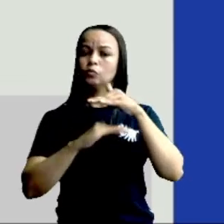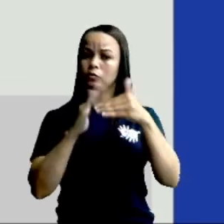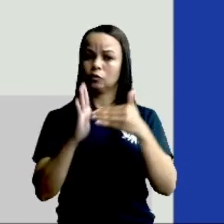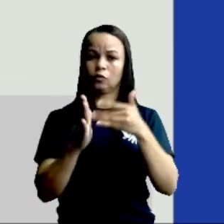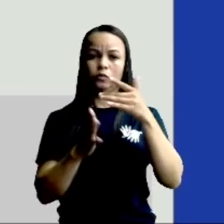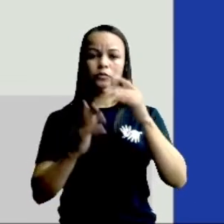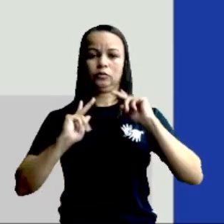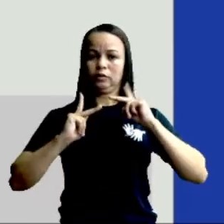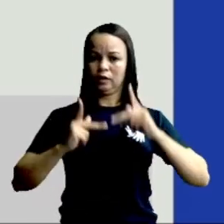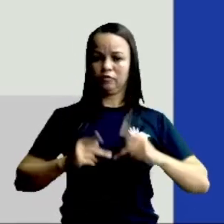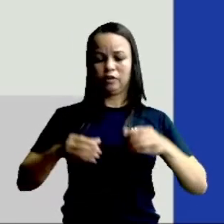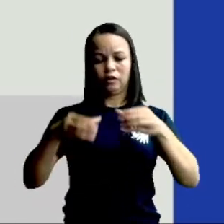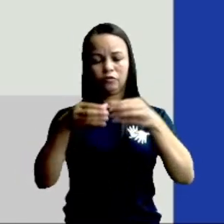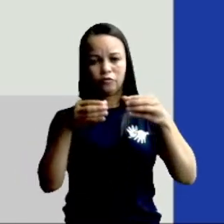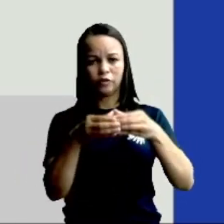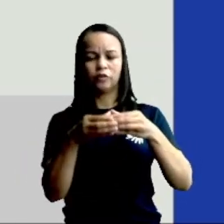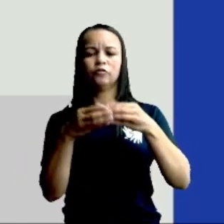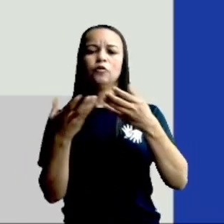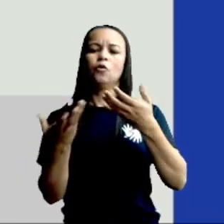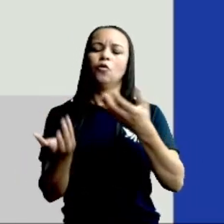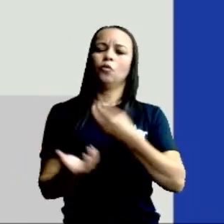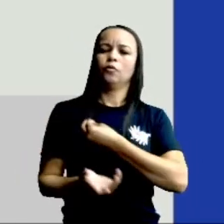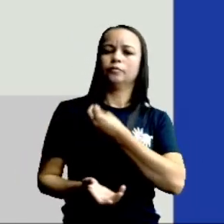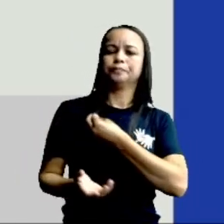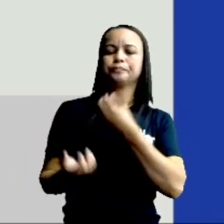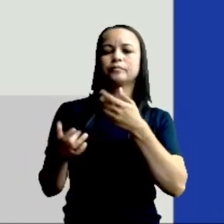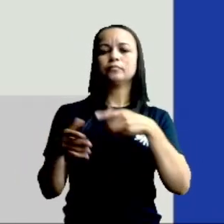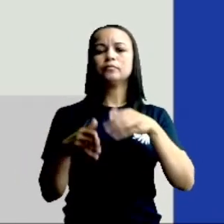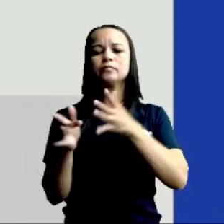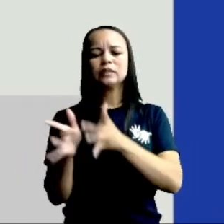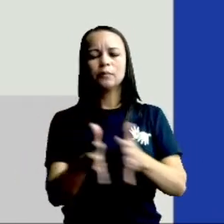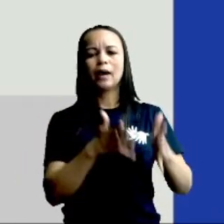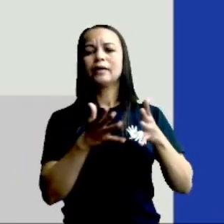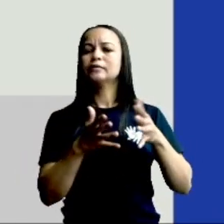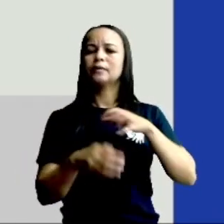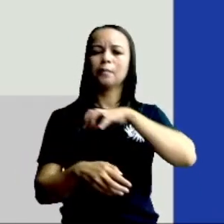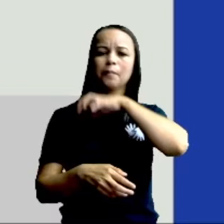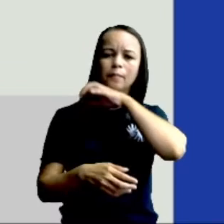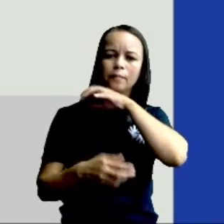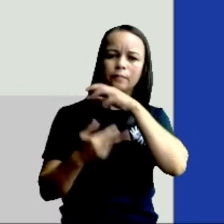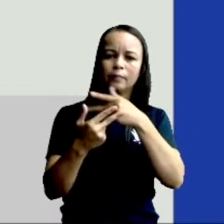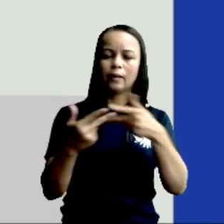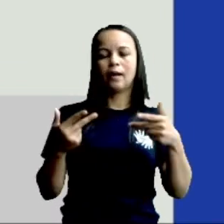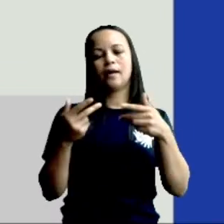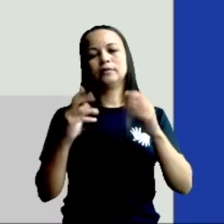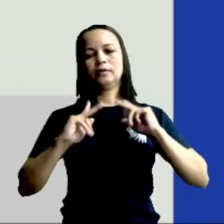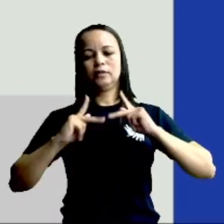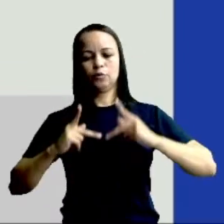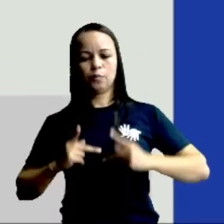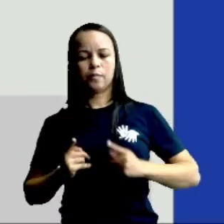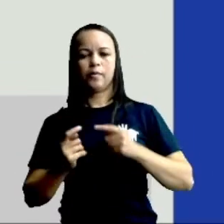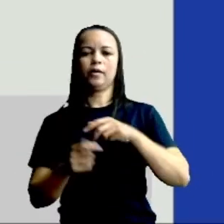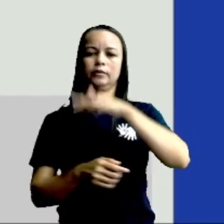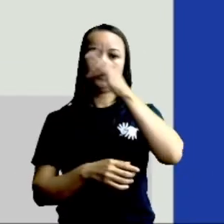ser vivo passa. Ser humano, planta, animal, todos eles passam pelo mesmo